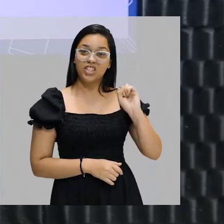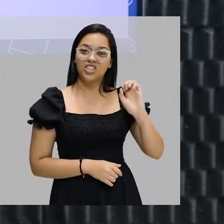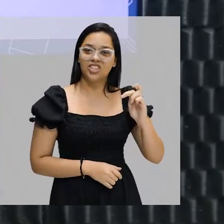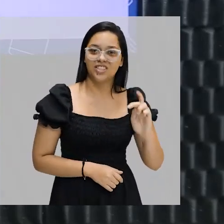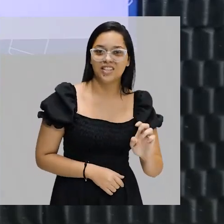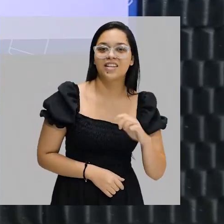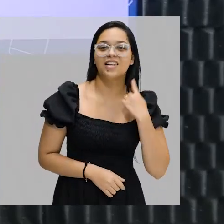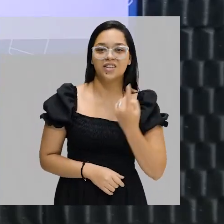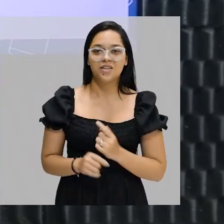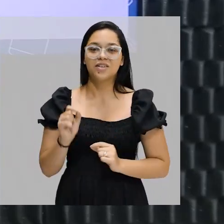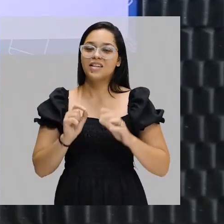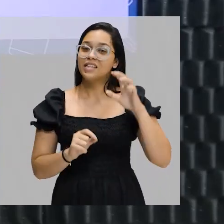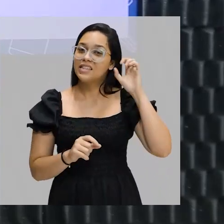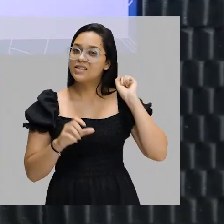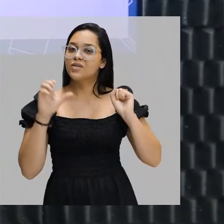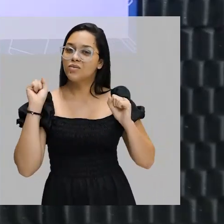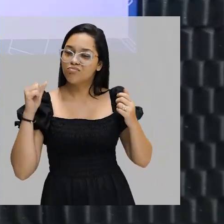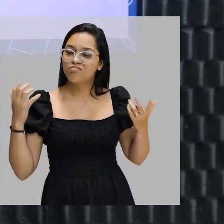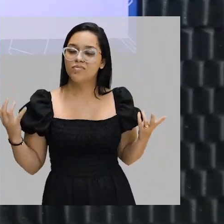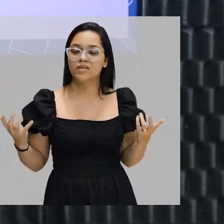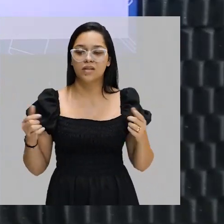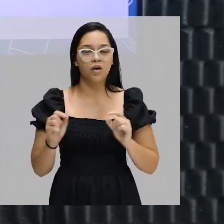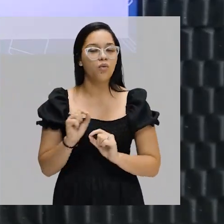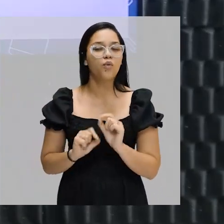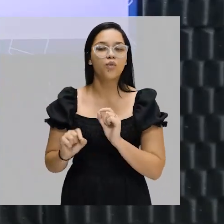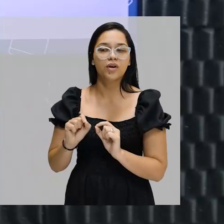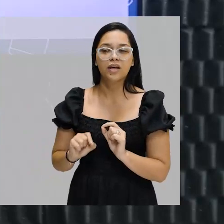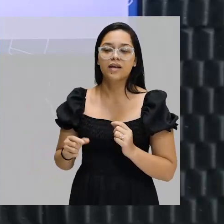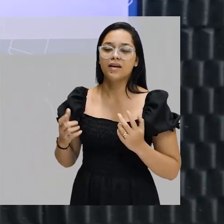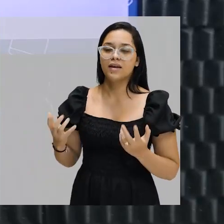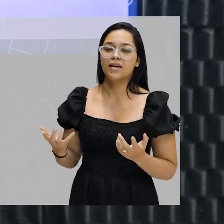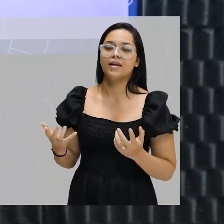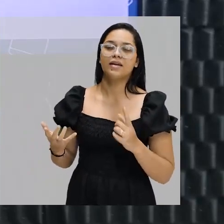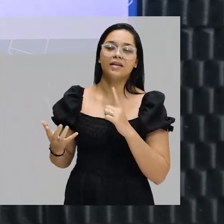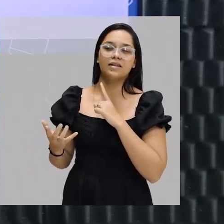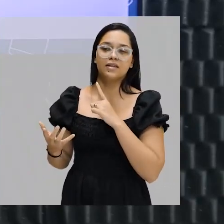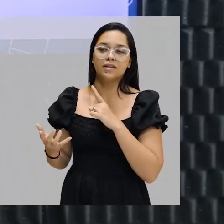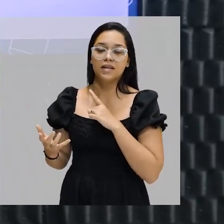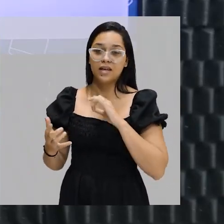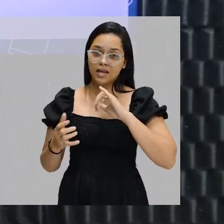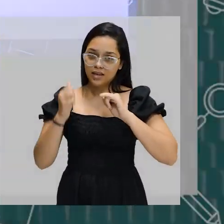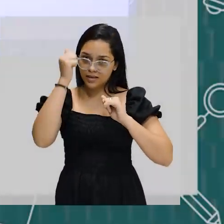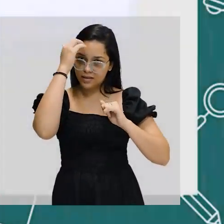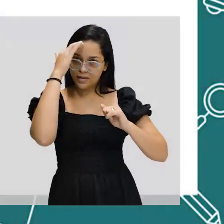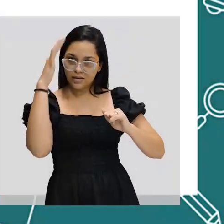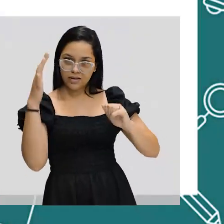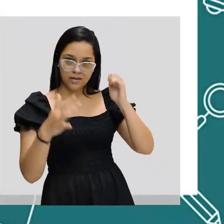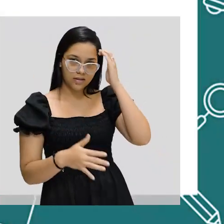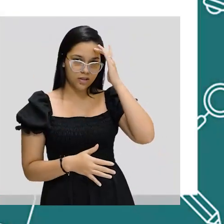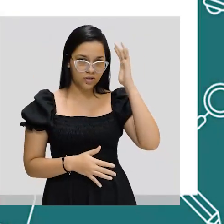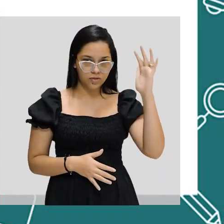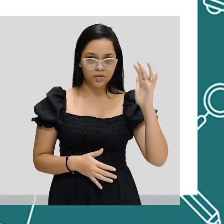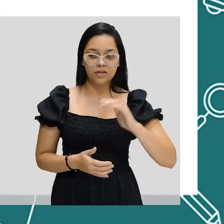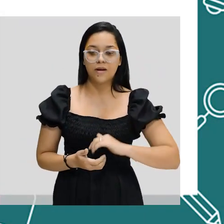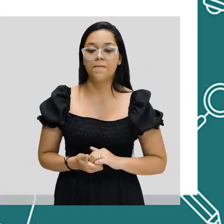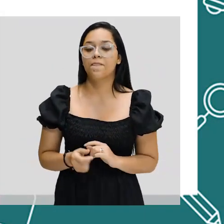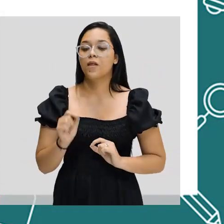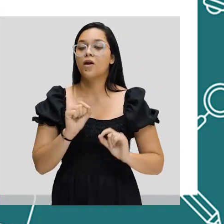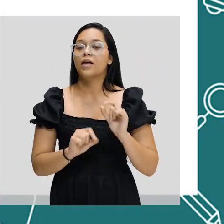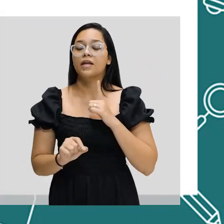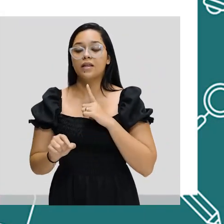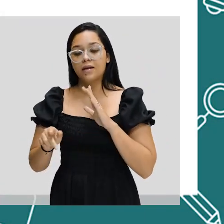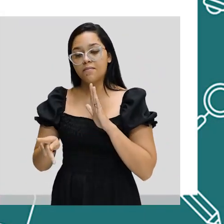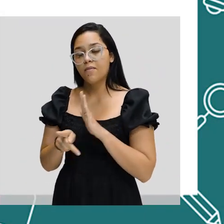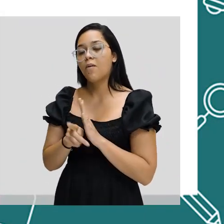que a gente escuta muito por aí então nada mais nada menos do que interjeições bom elas fazem